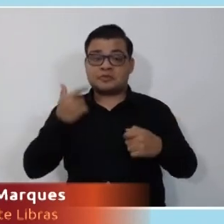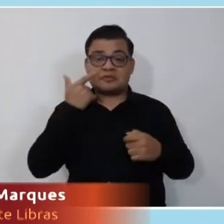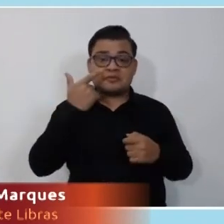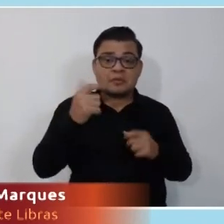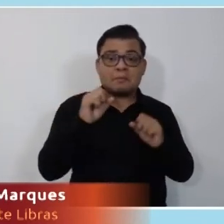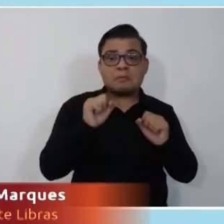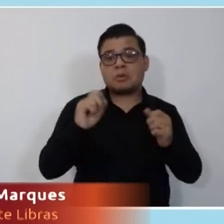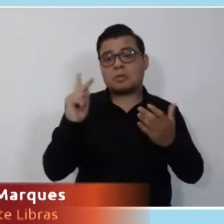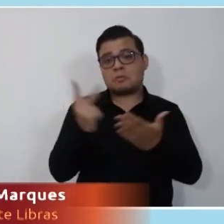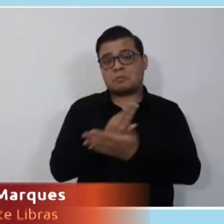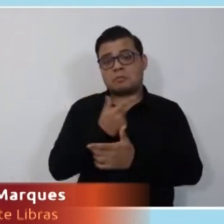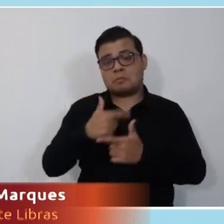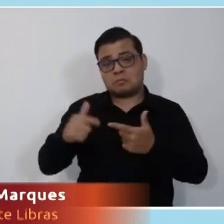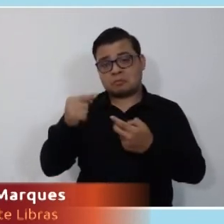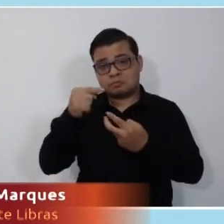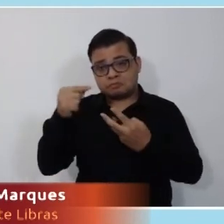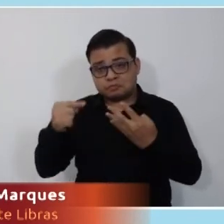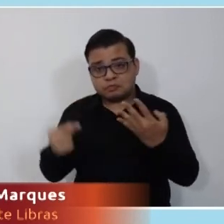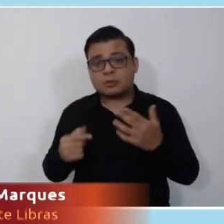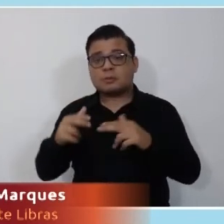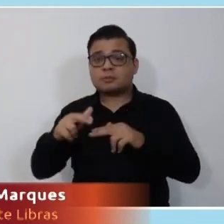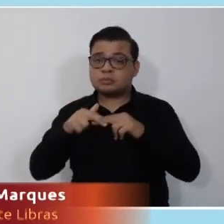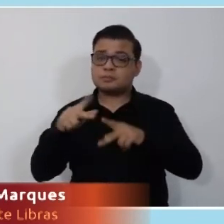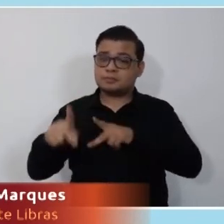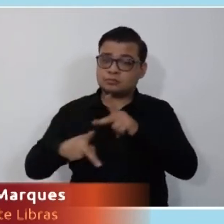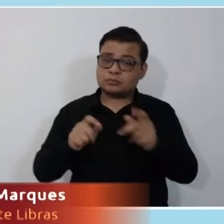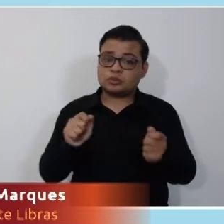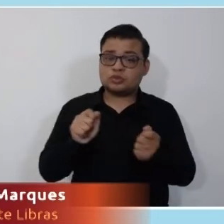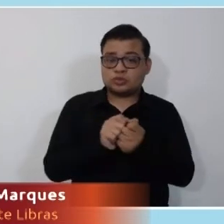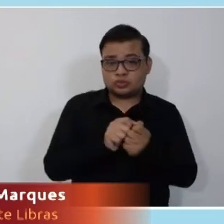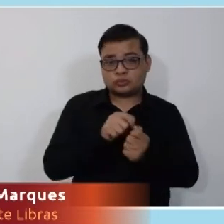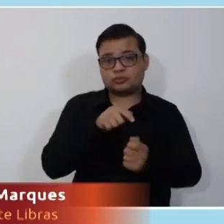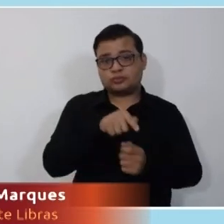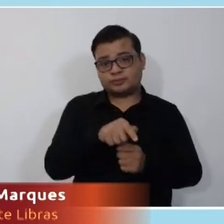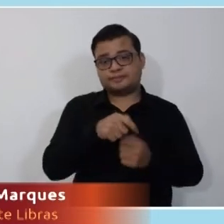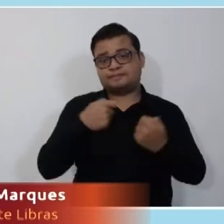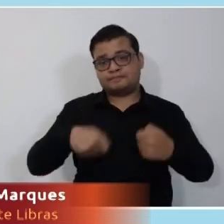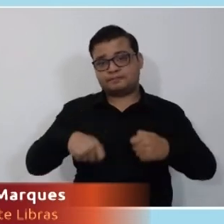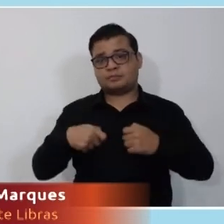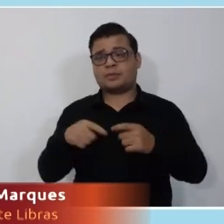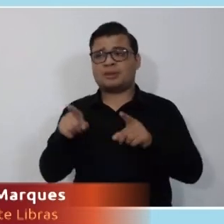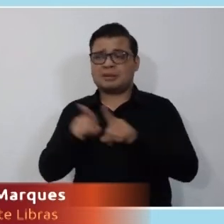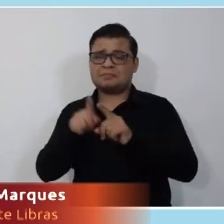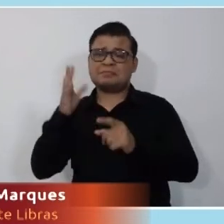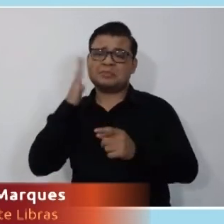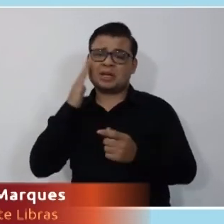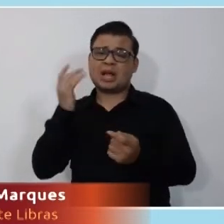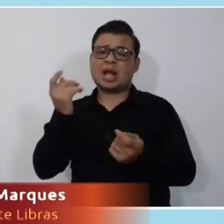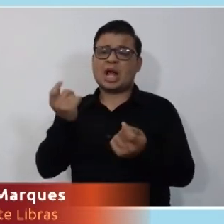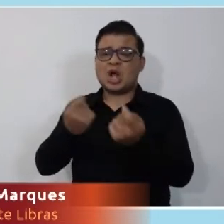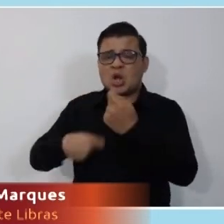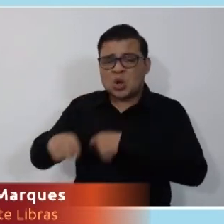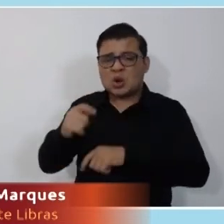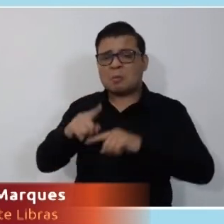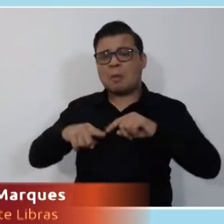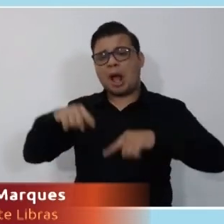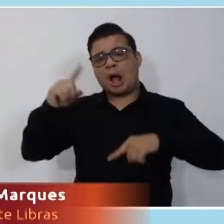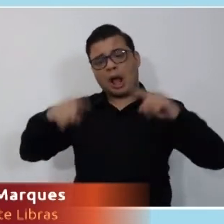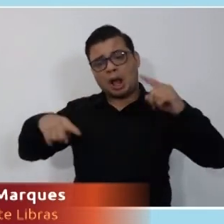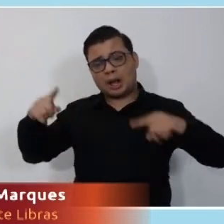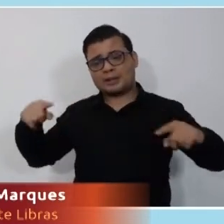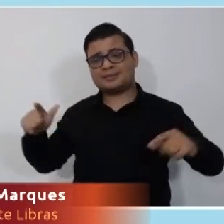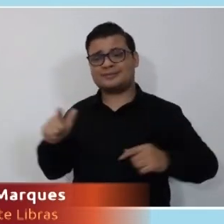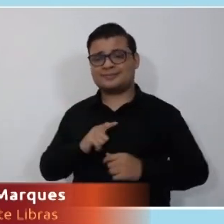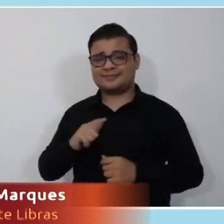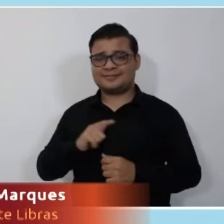né? Nós temos uma dinâmica cada vez maior, né? A economia é muito volátil, né? Por exemplo, saiu de semanas passadas, né, que a